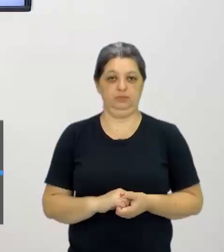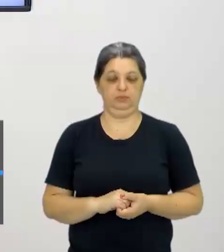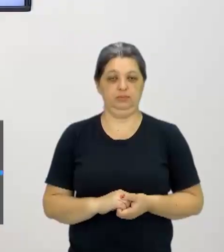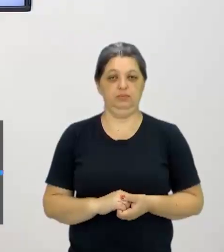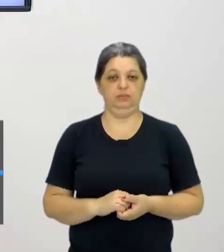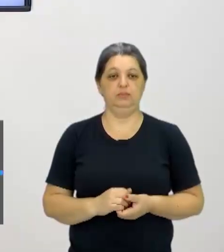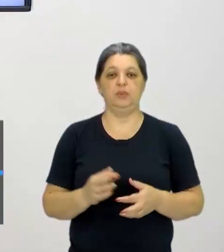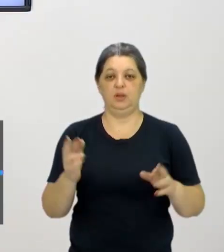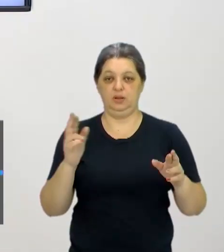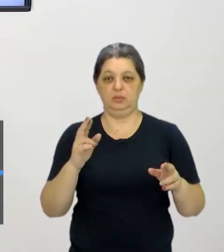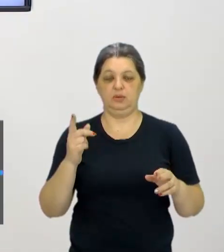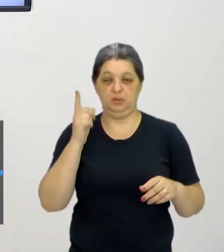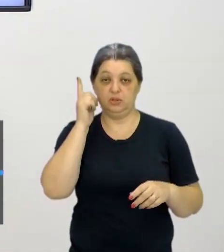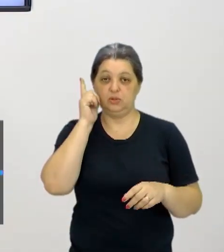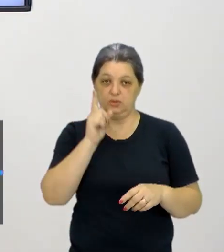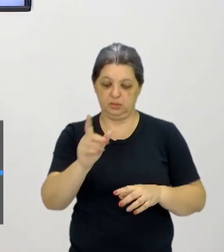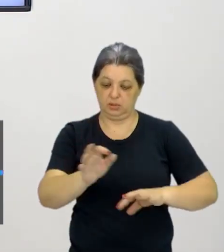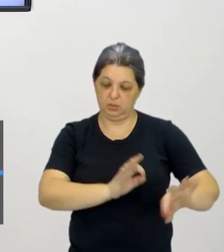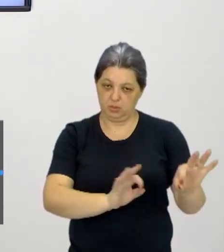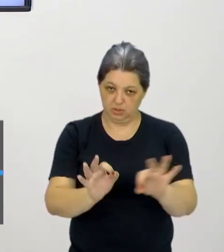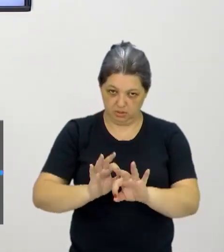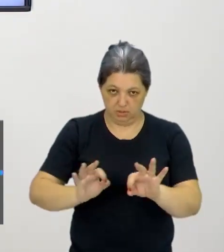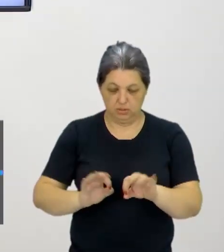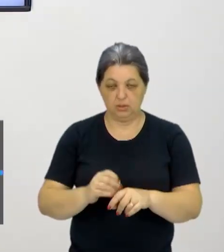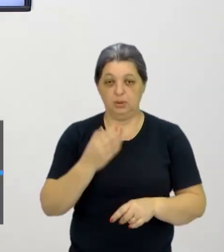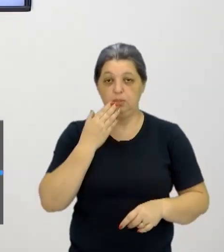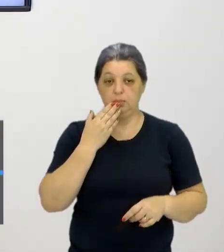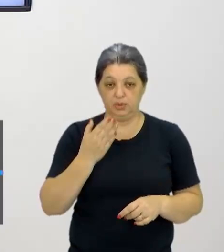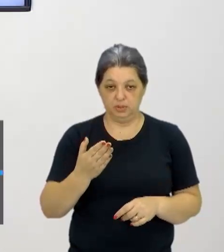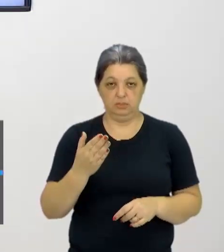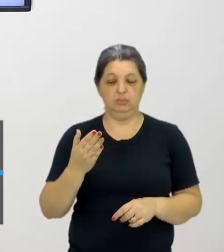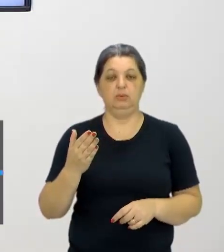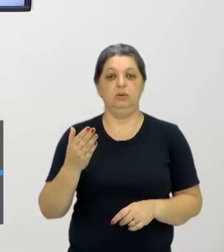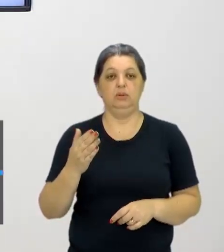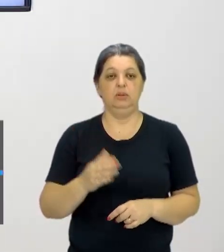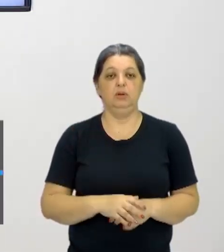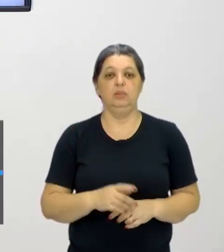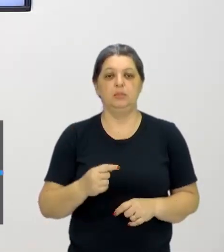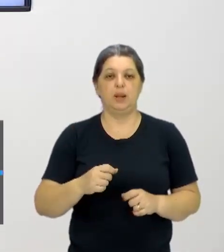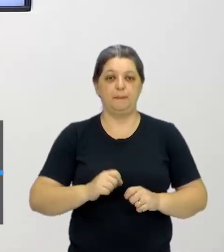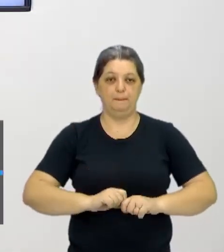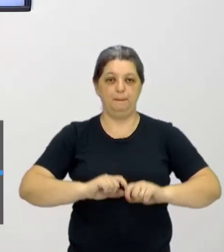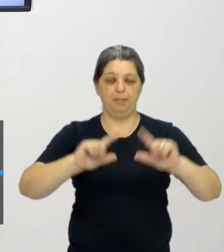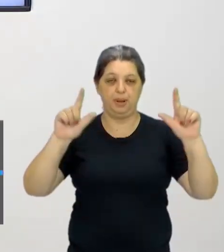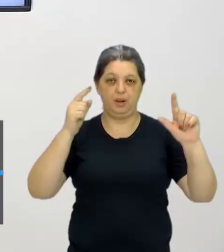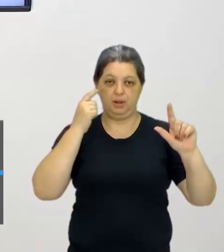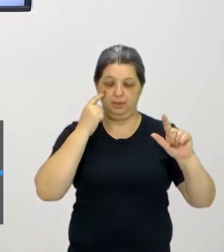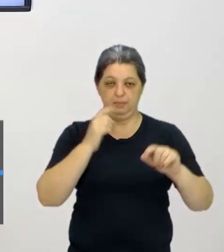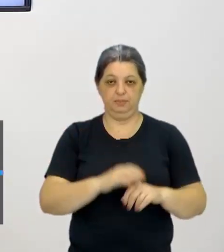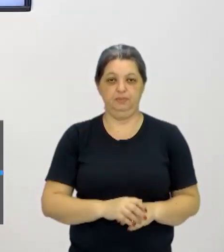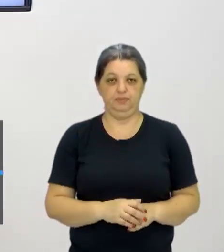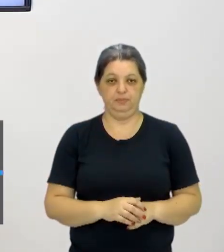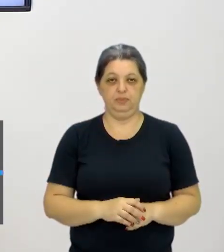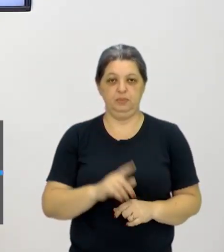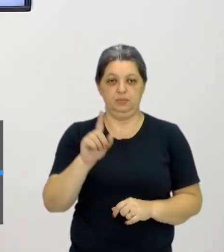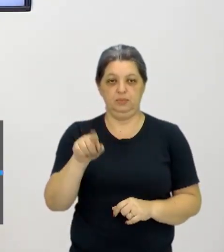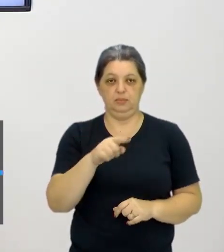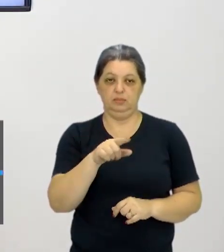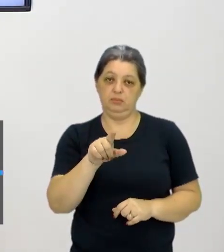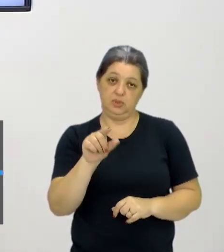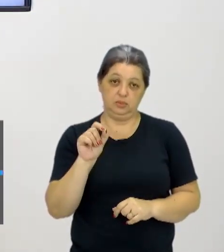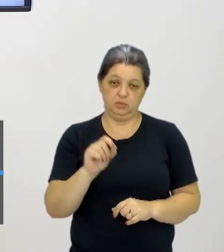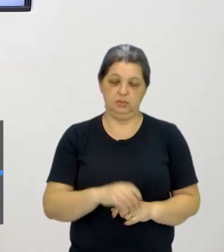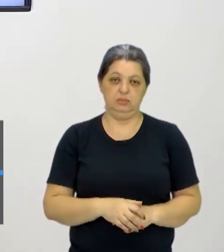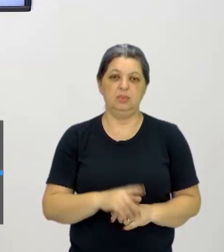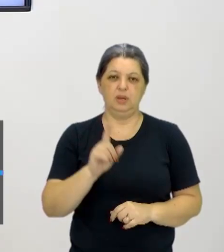Espero que tenha dado tempo para vocês se organizarem. Eu vou pedir para a nossa produtora Tati subir o quiz aí para vocês. Vocês marquem a alternativa.